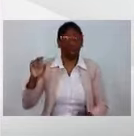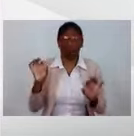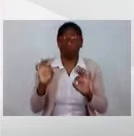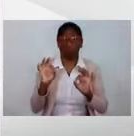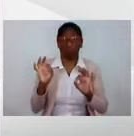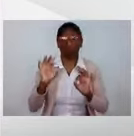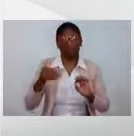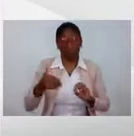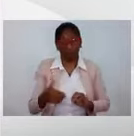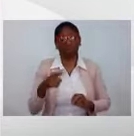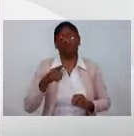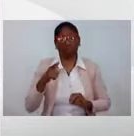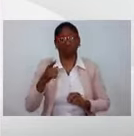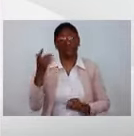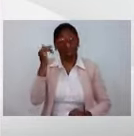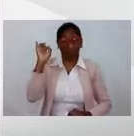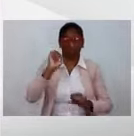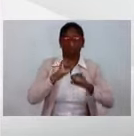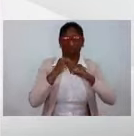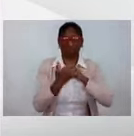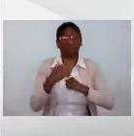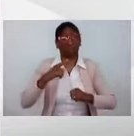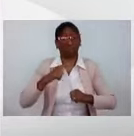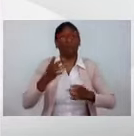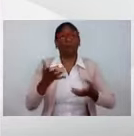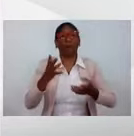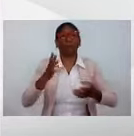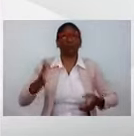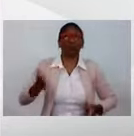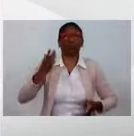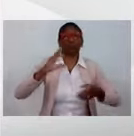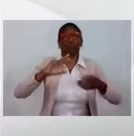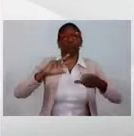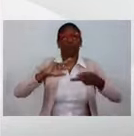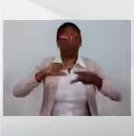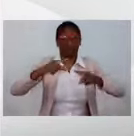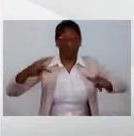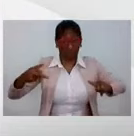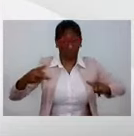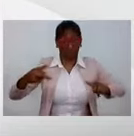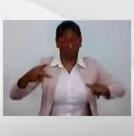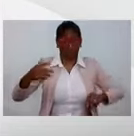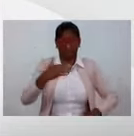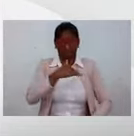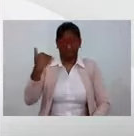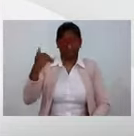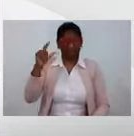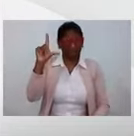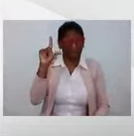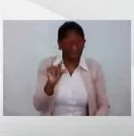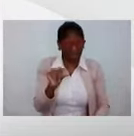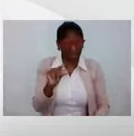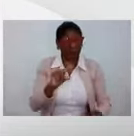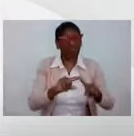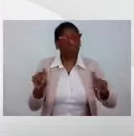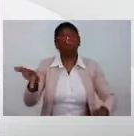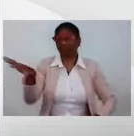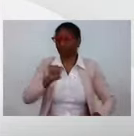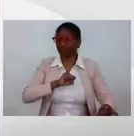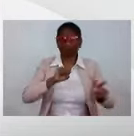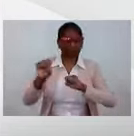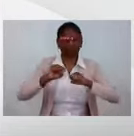com o coronavírus. Esta variante se apresenta menos letal, mas ela é muito